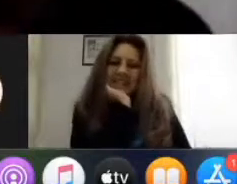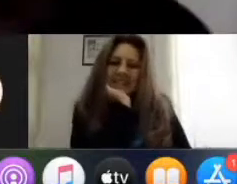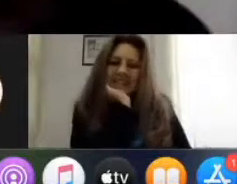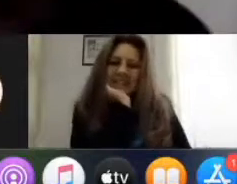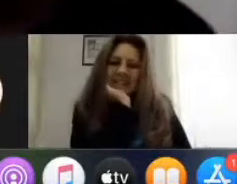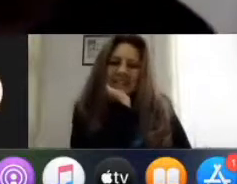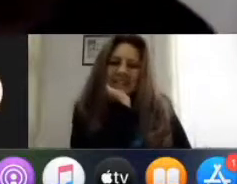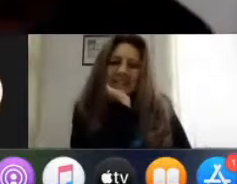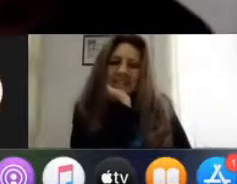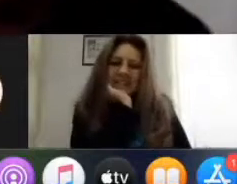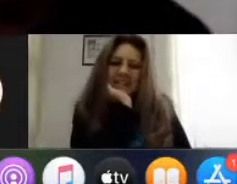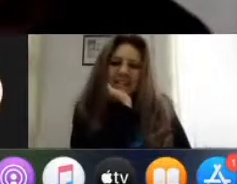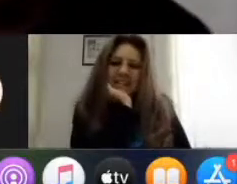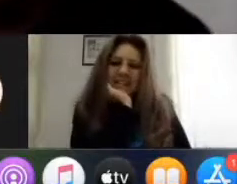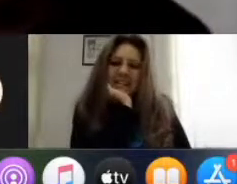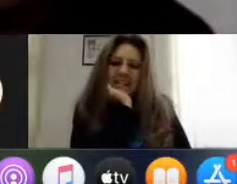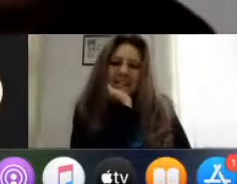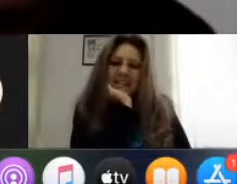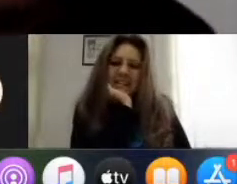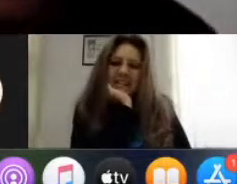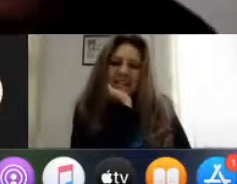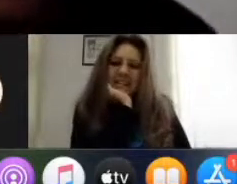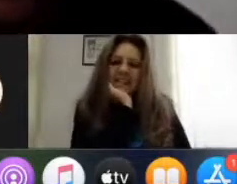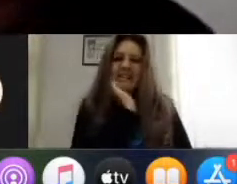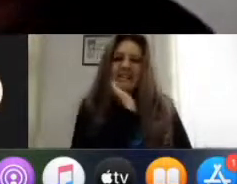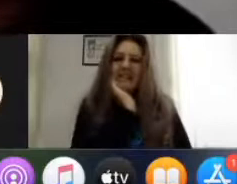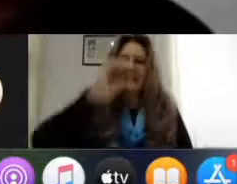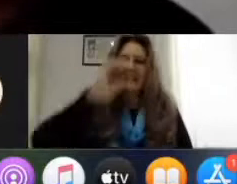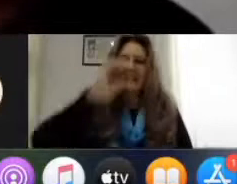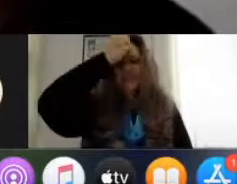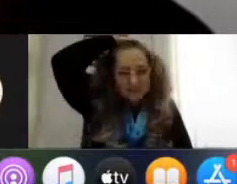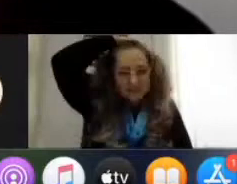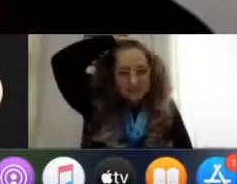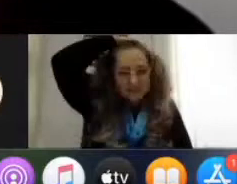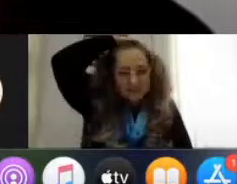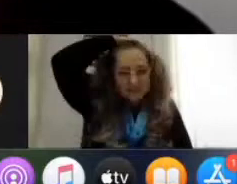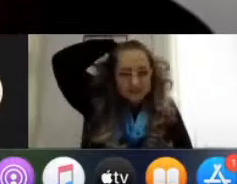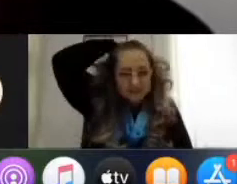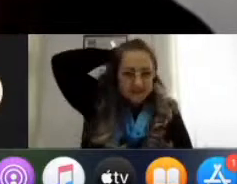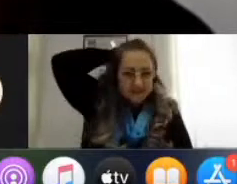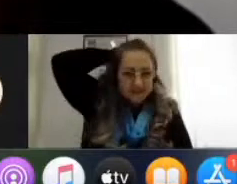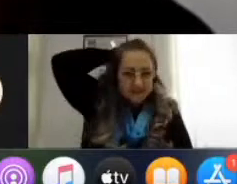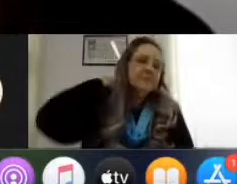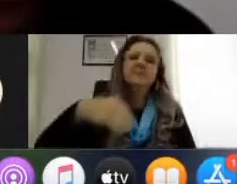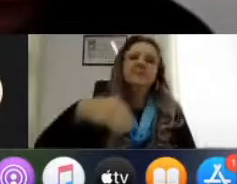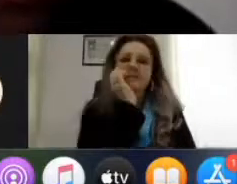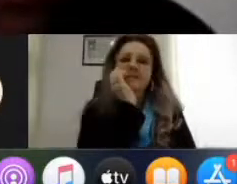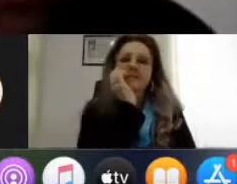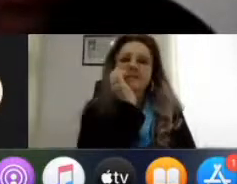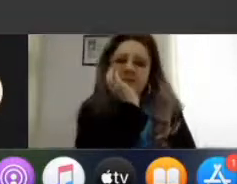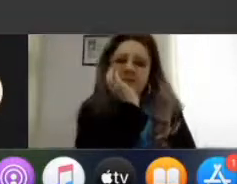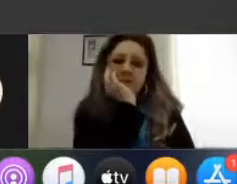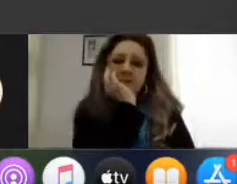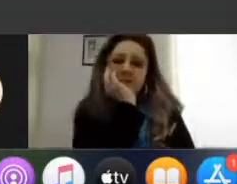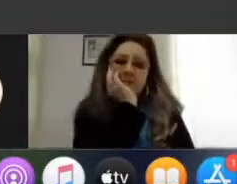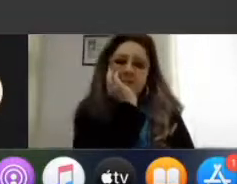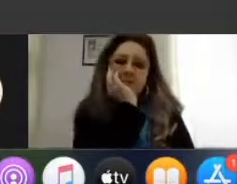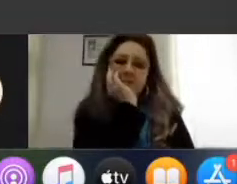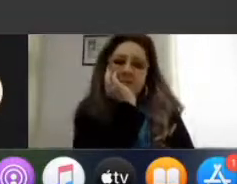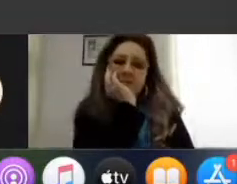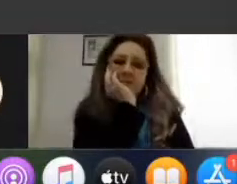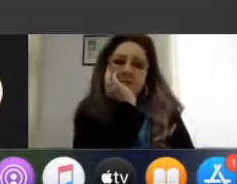se eu conseguir transportar essa abstração, né, para o universo do ensino-aprendizagem, em especial na